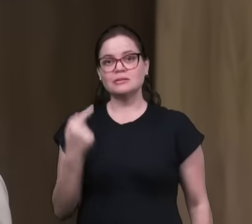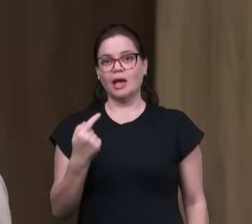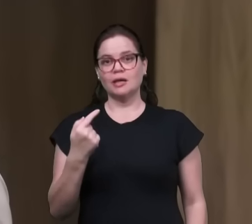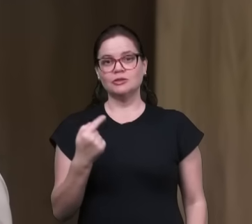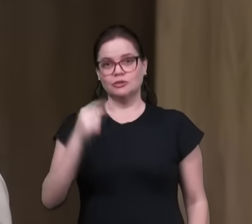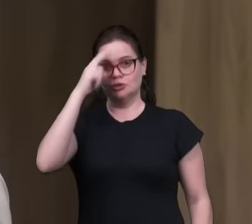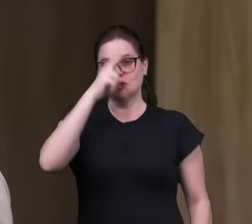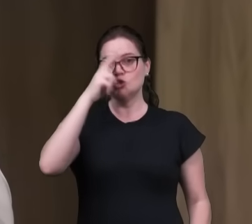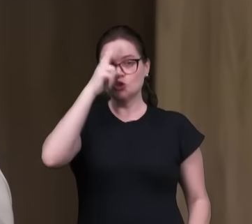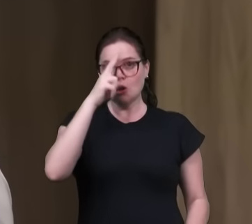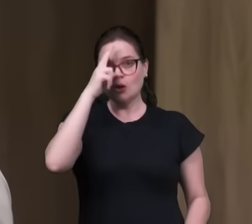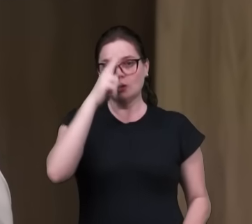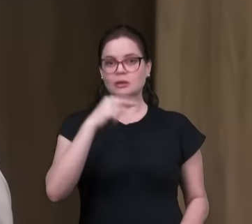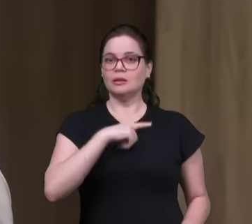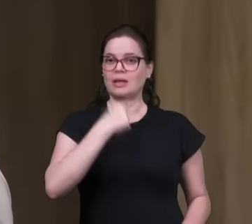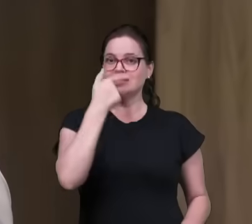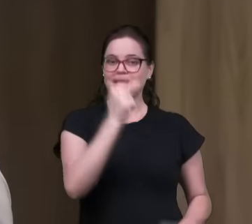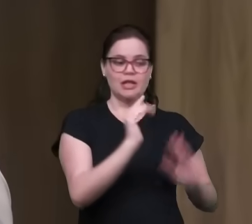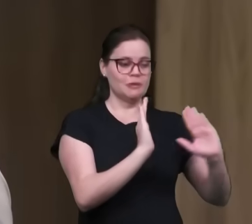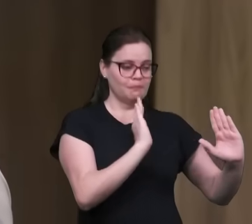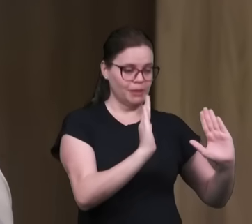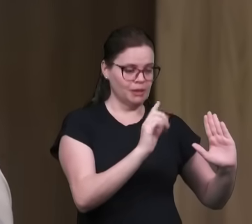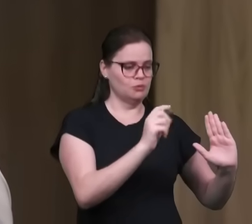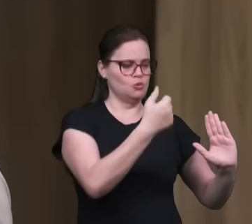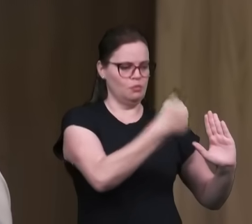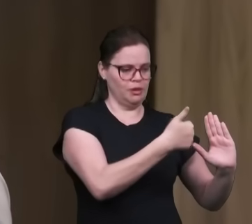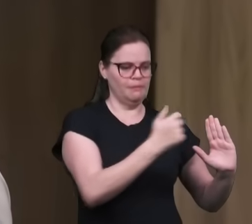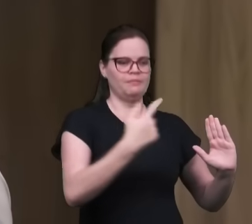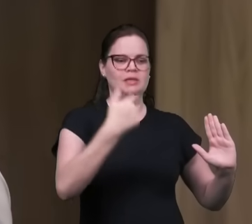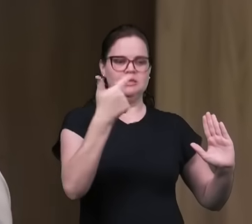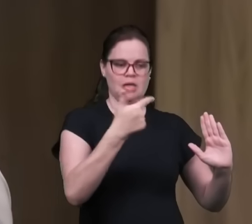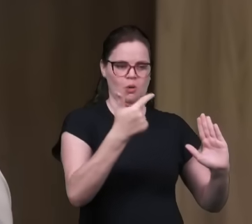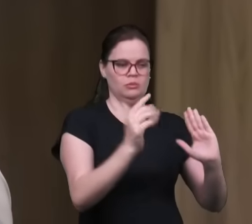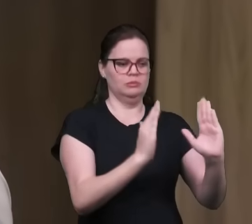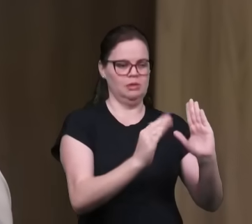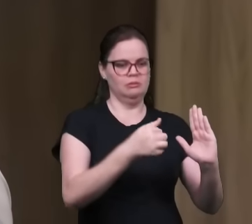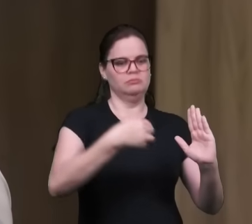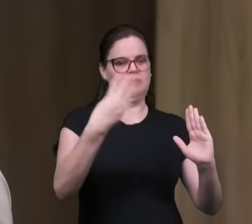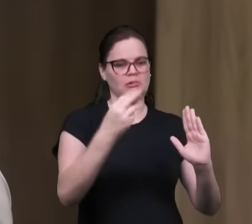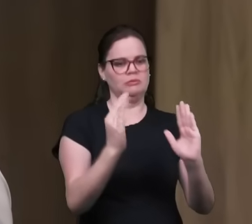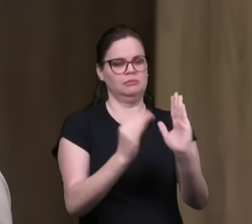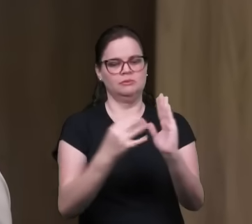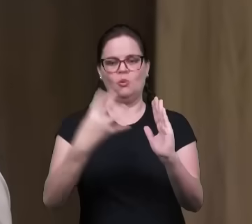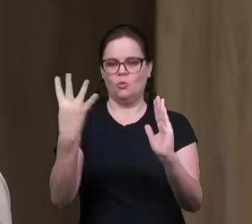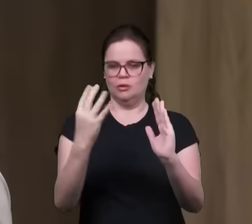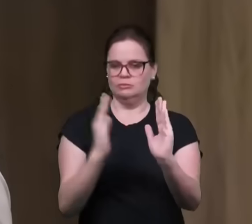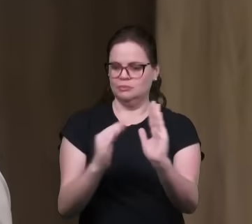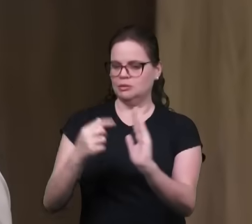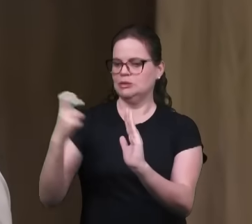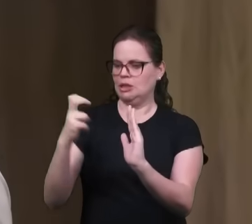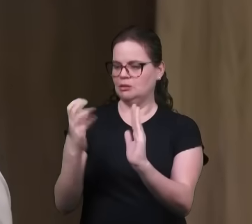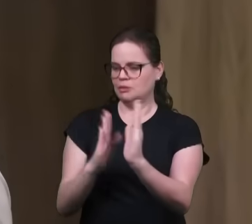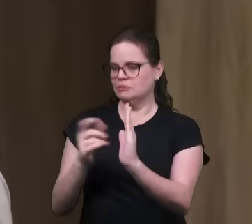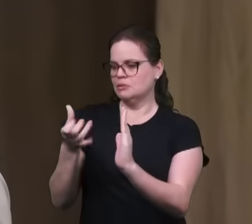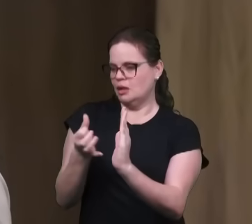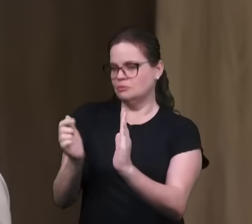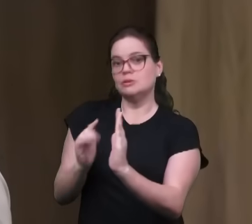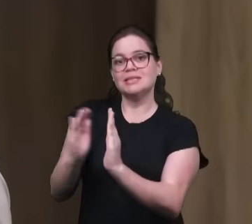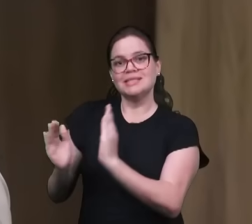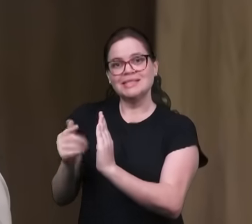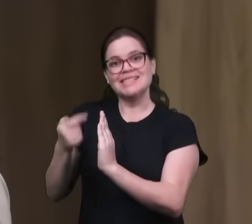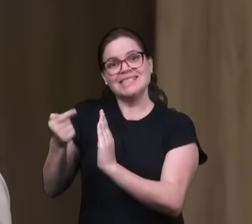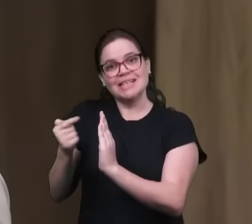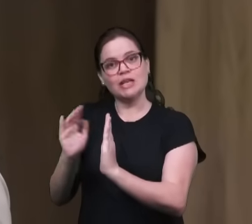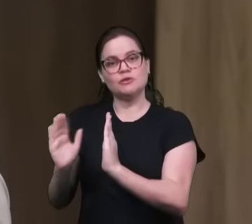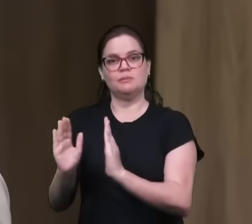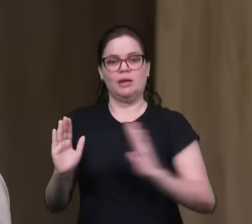existência dela. E em cada uma desses 7 períodos, o castiçal com as suas 7 lâmpadas, portanto 49, né,